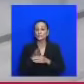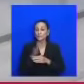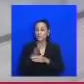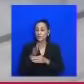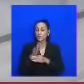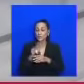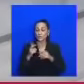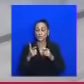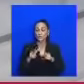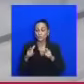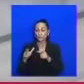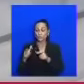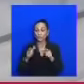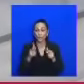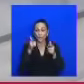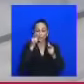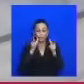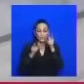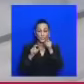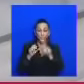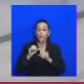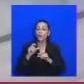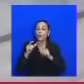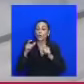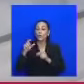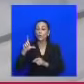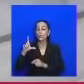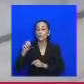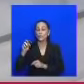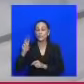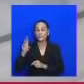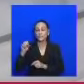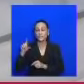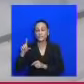serão publicados. loterias.caixa.gov.br